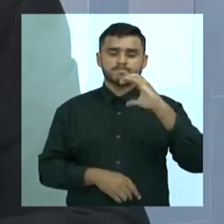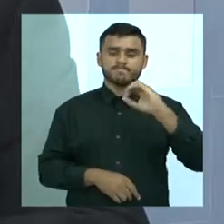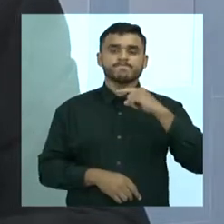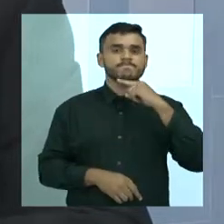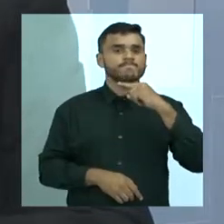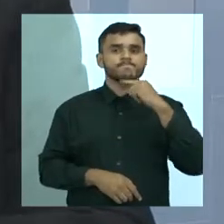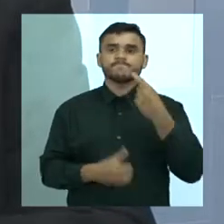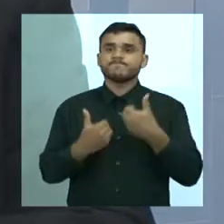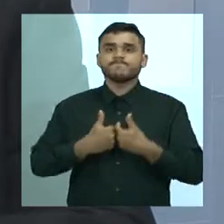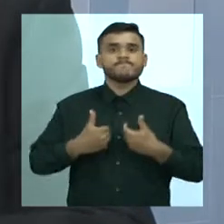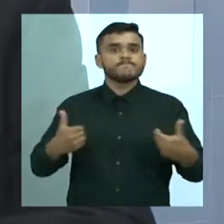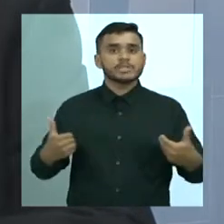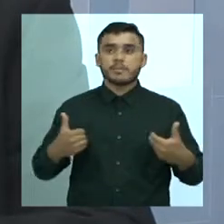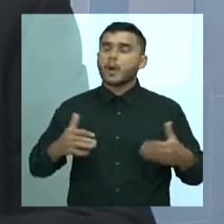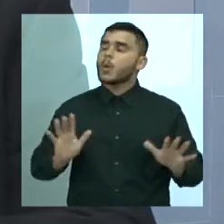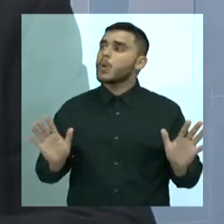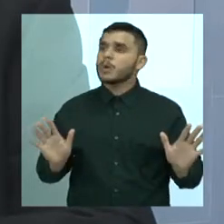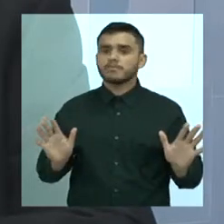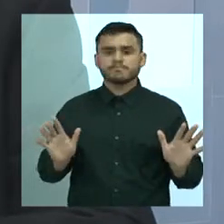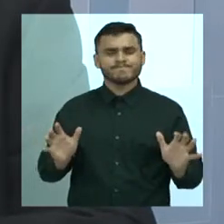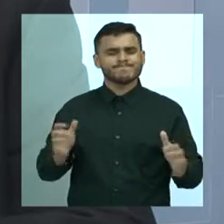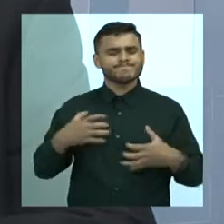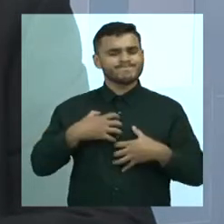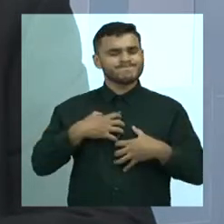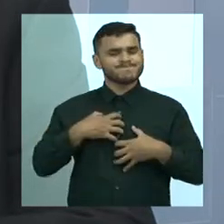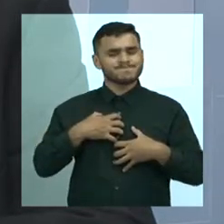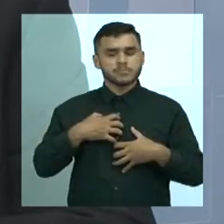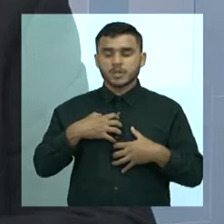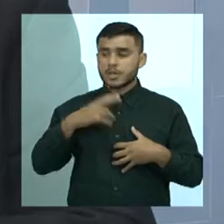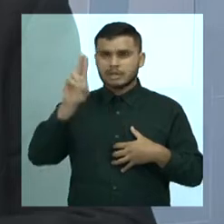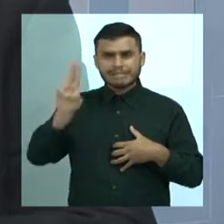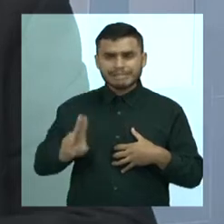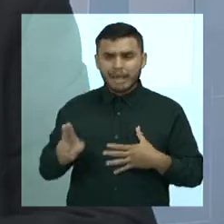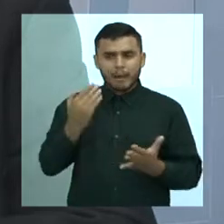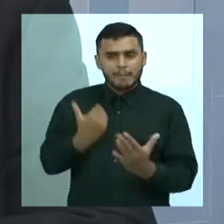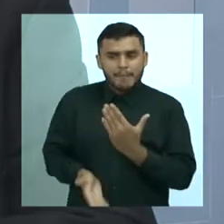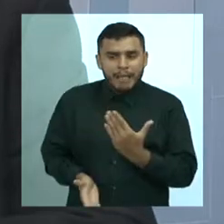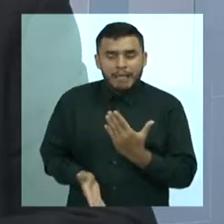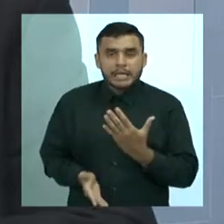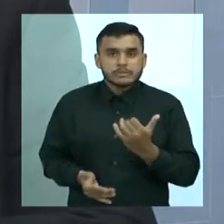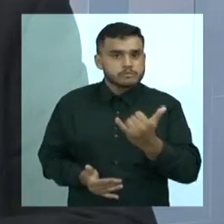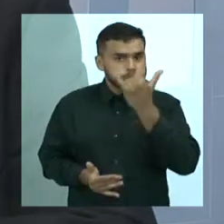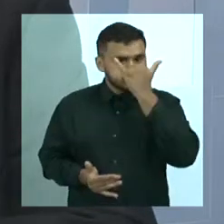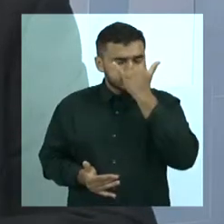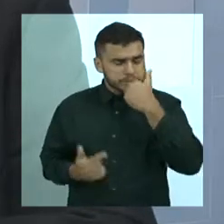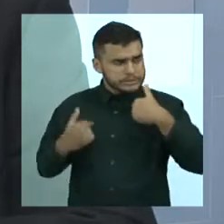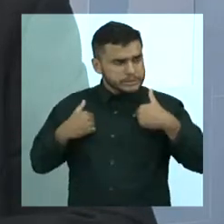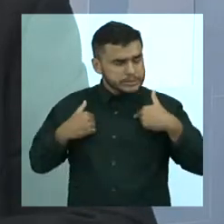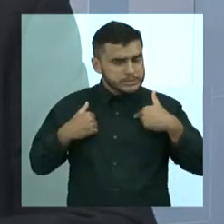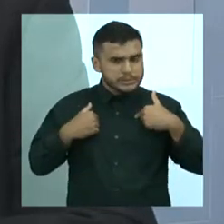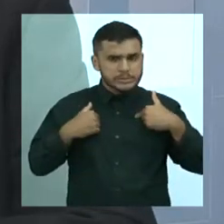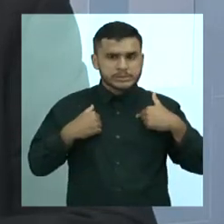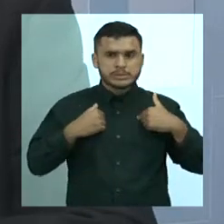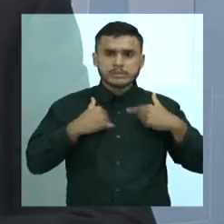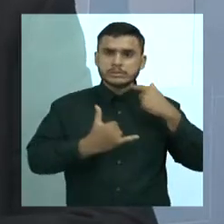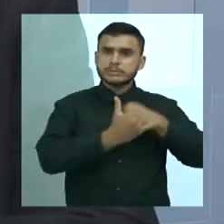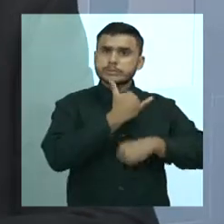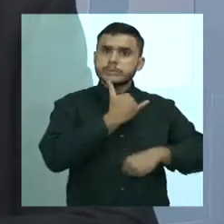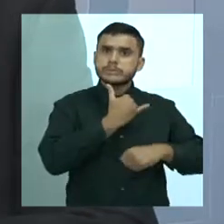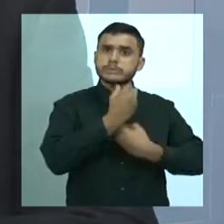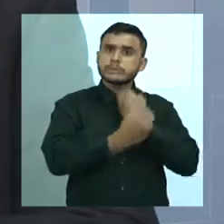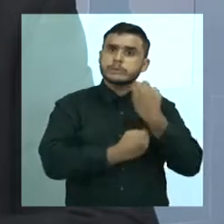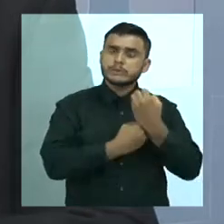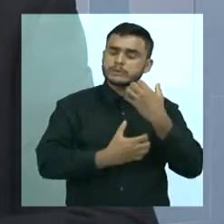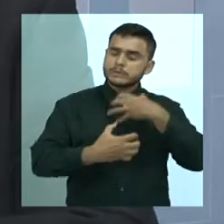né, Paulo? Porque o clima ficou tão ruim, mas tão ruim, que eles passaram um tempo distante. E